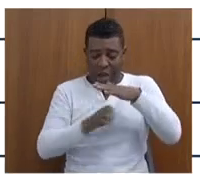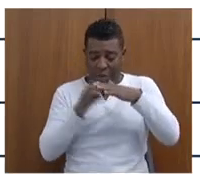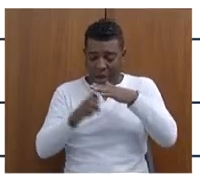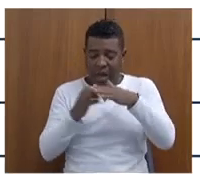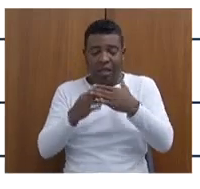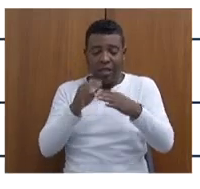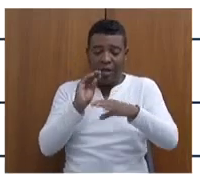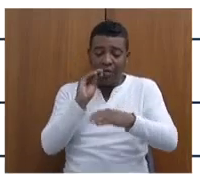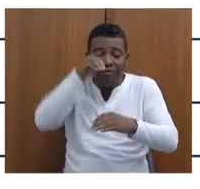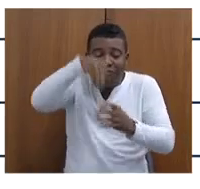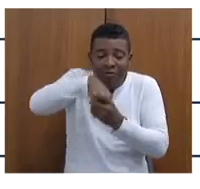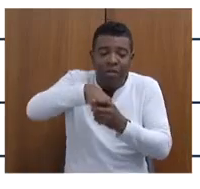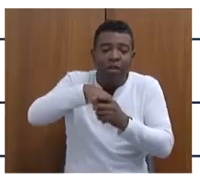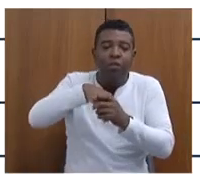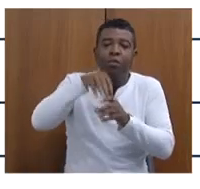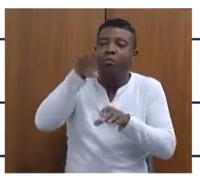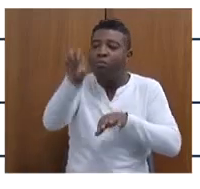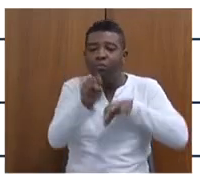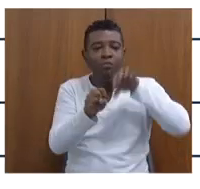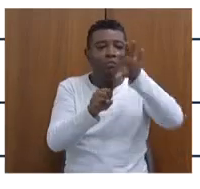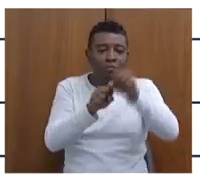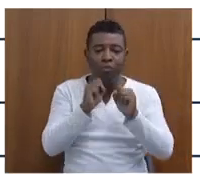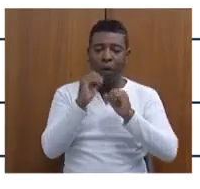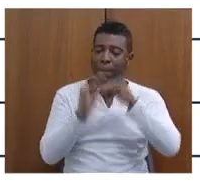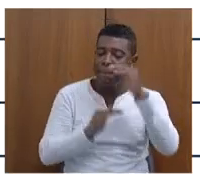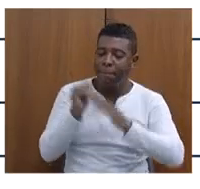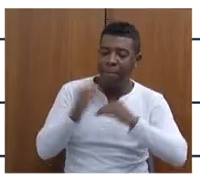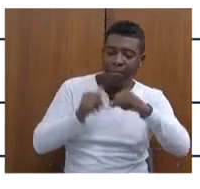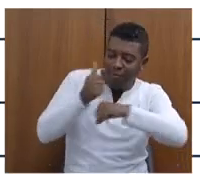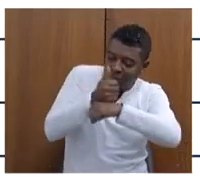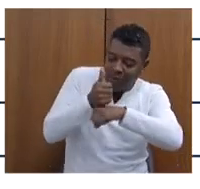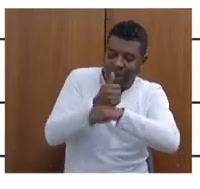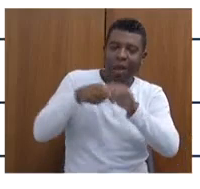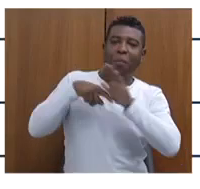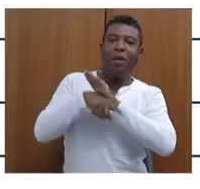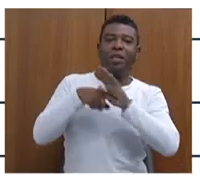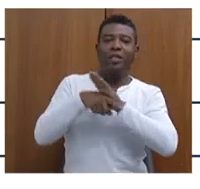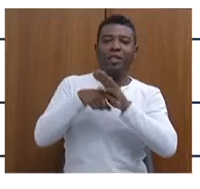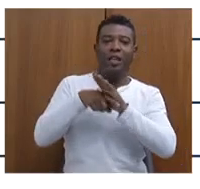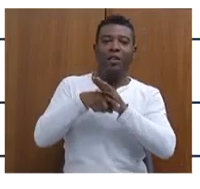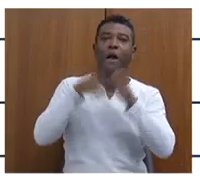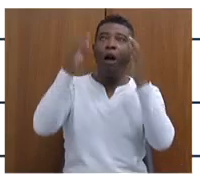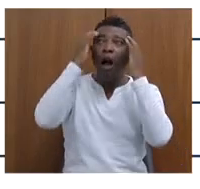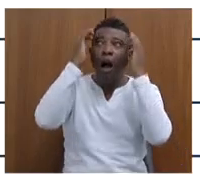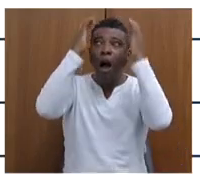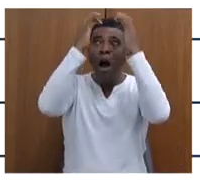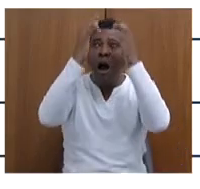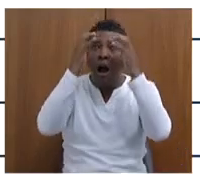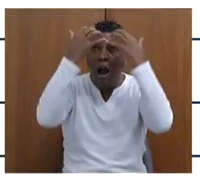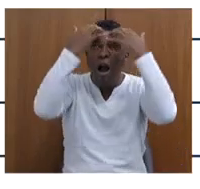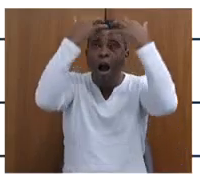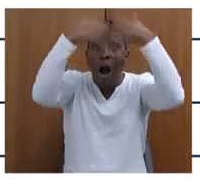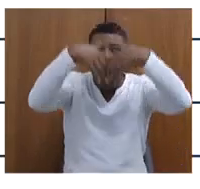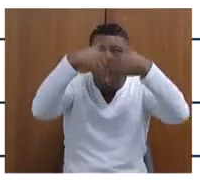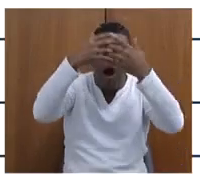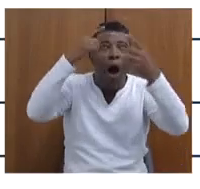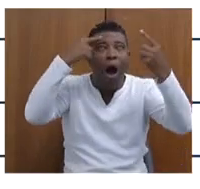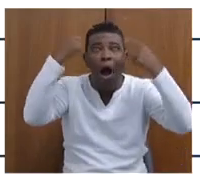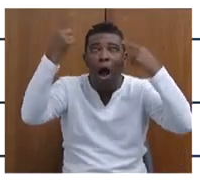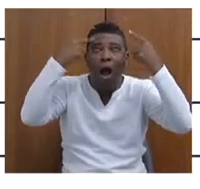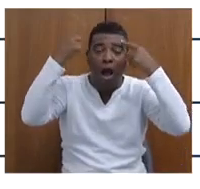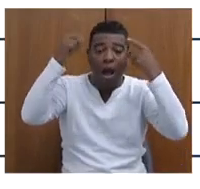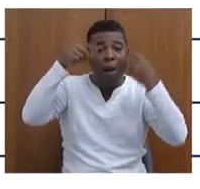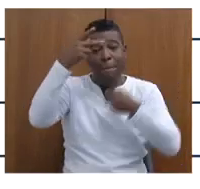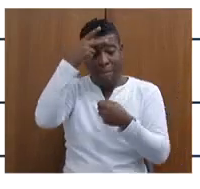é mais uma forma de manter as cabeças pensantes nossos talentos pessoas que foram Preparadas